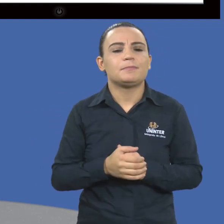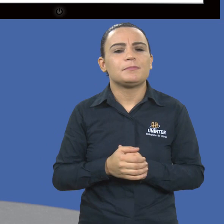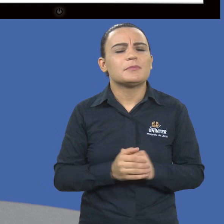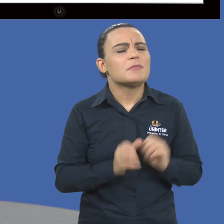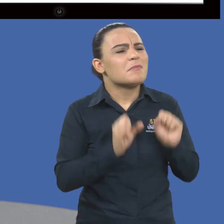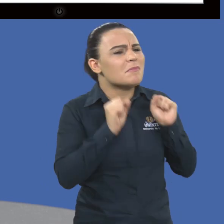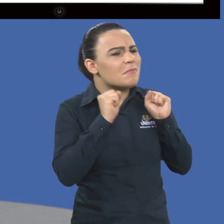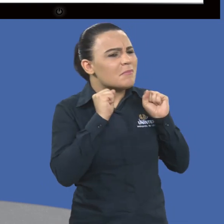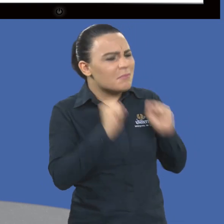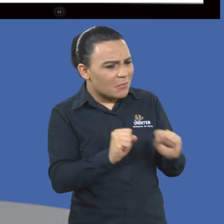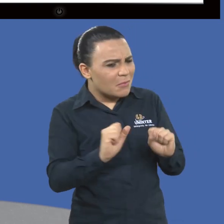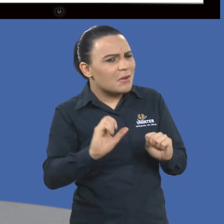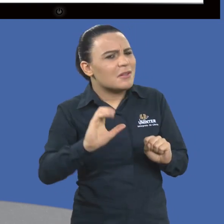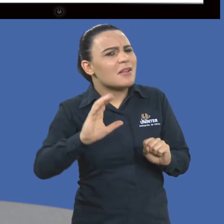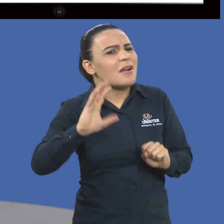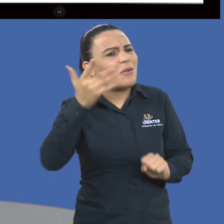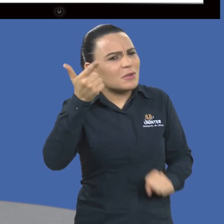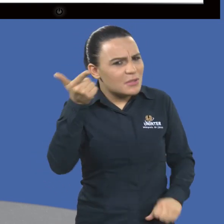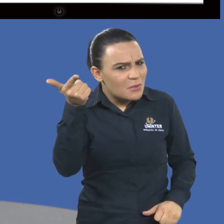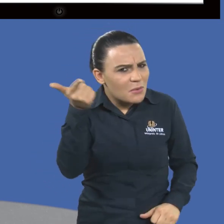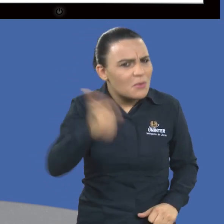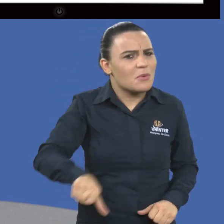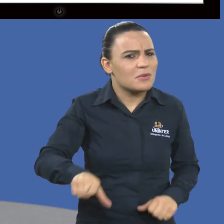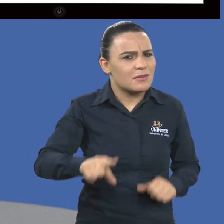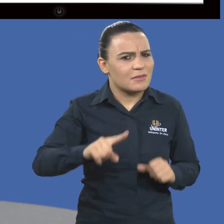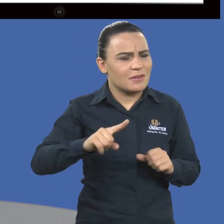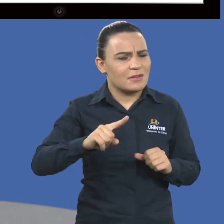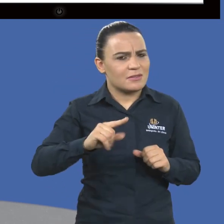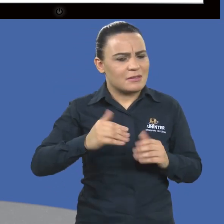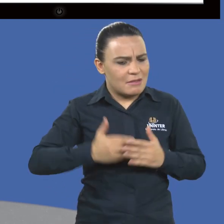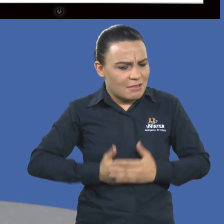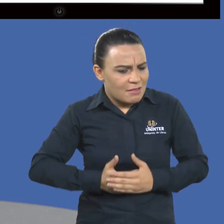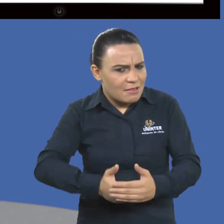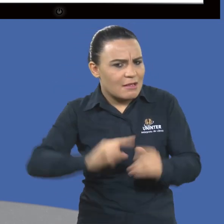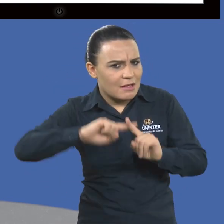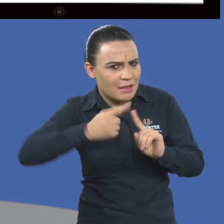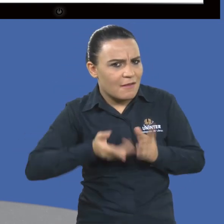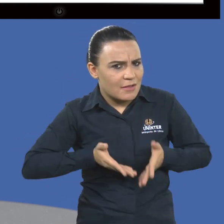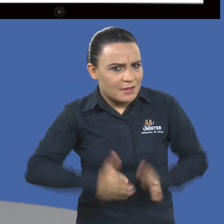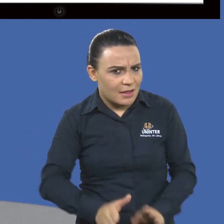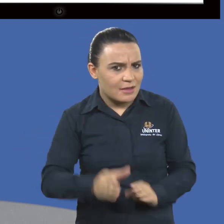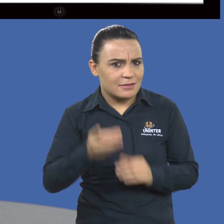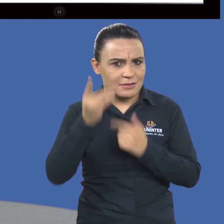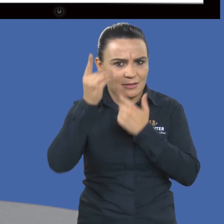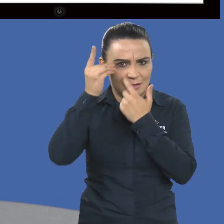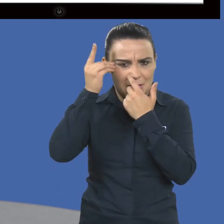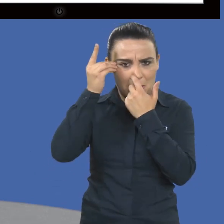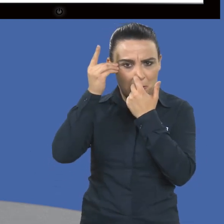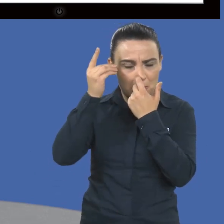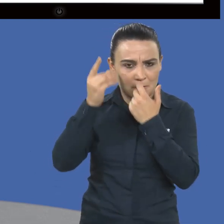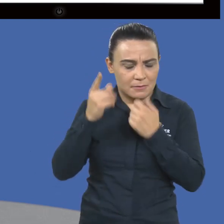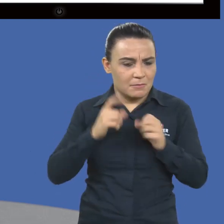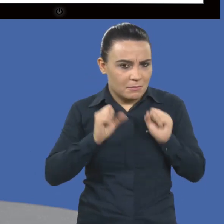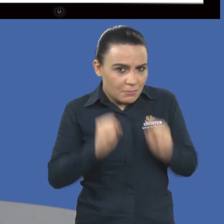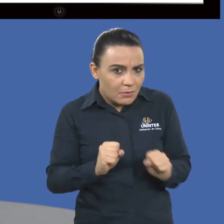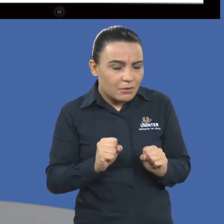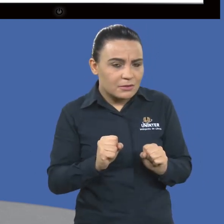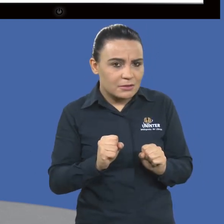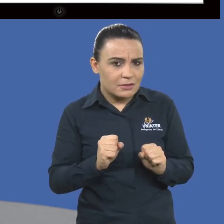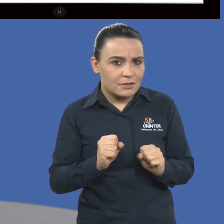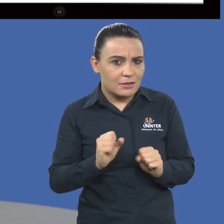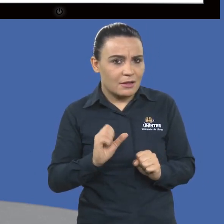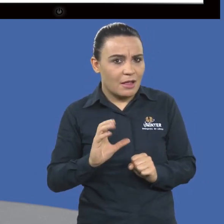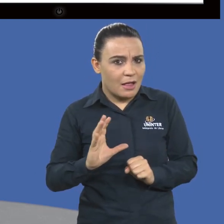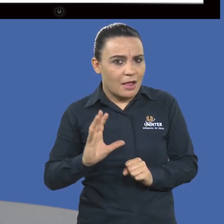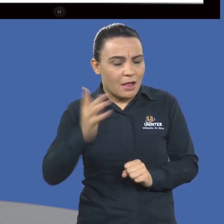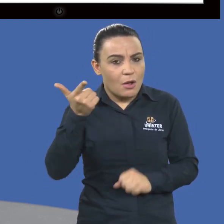é assim: pode acontecer de novo? Ou seja, se eu